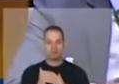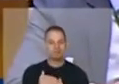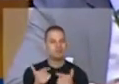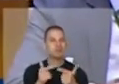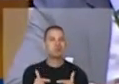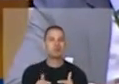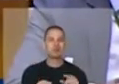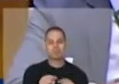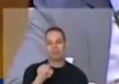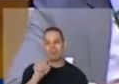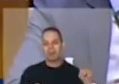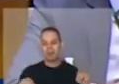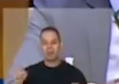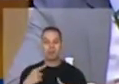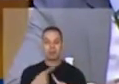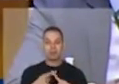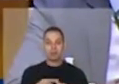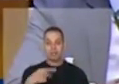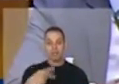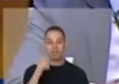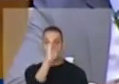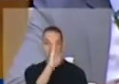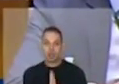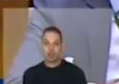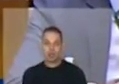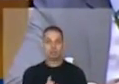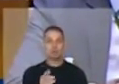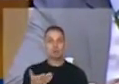Estado concentra na mão da elite do serviço